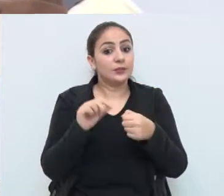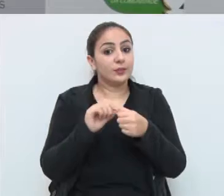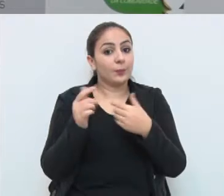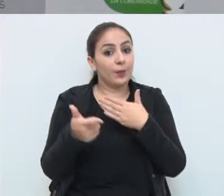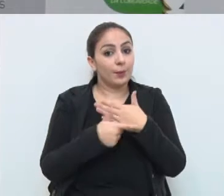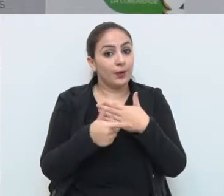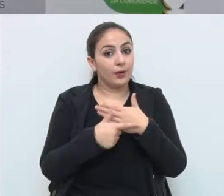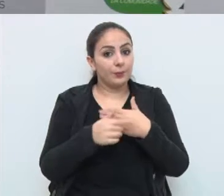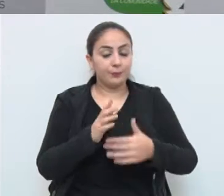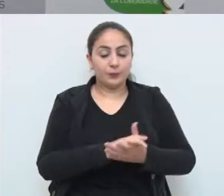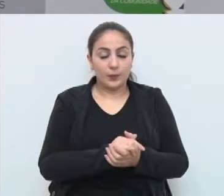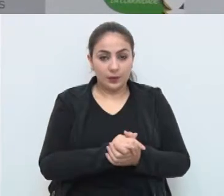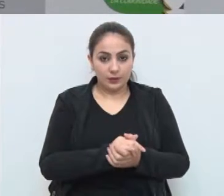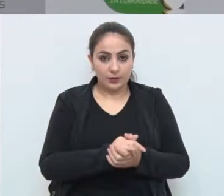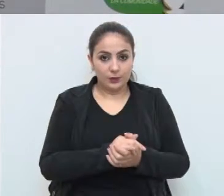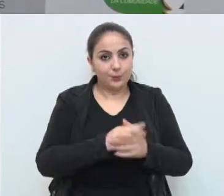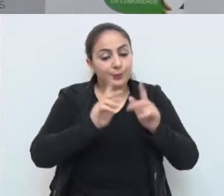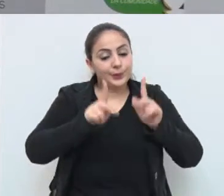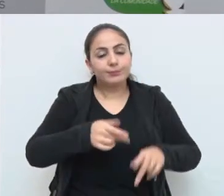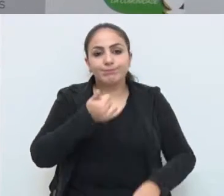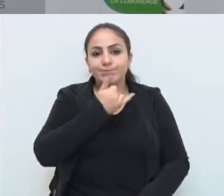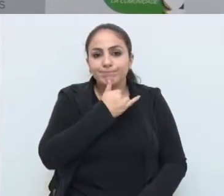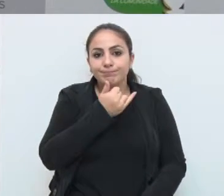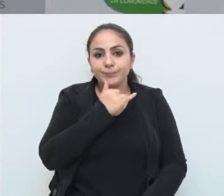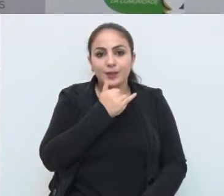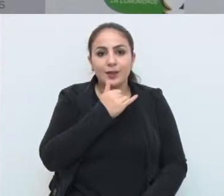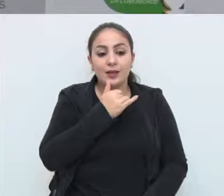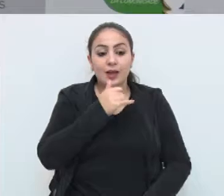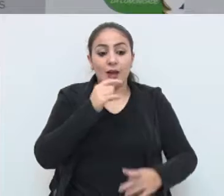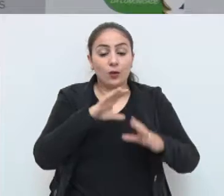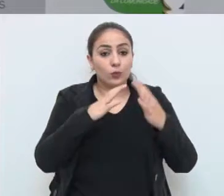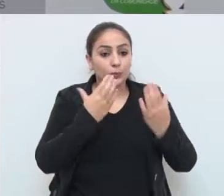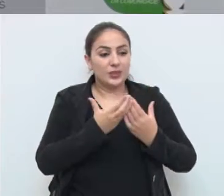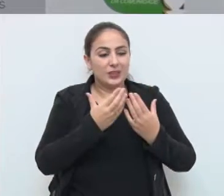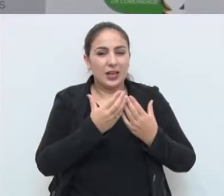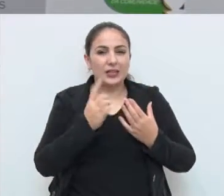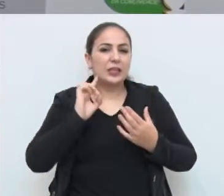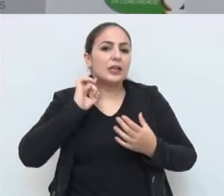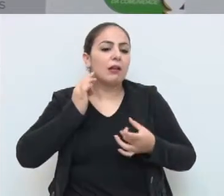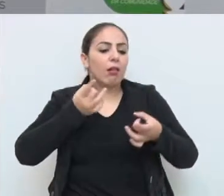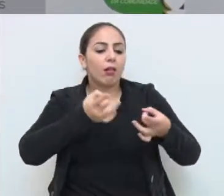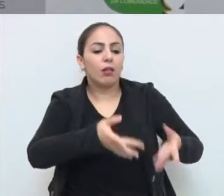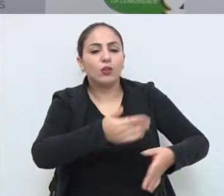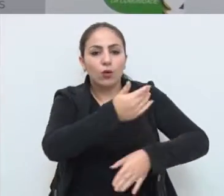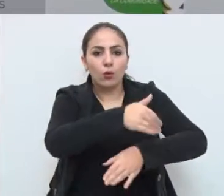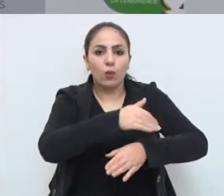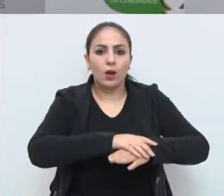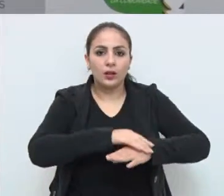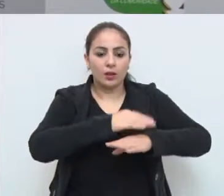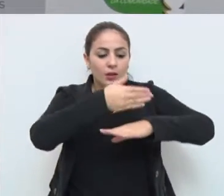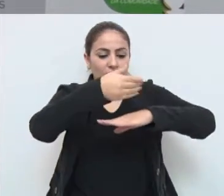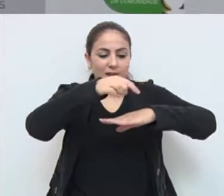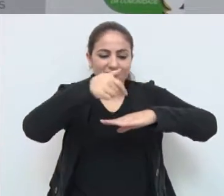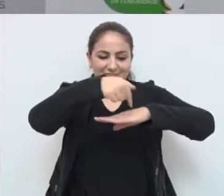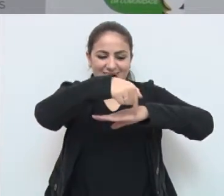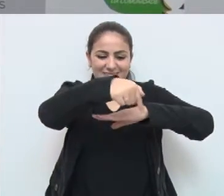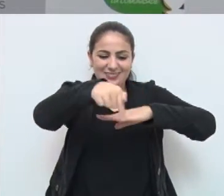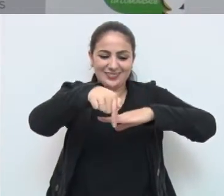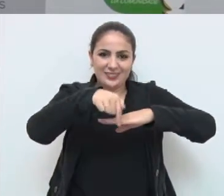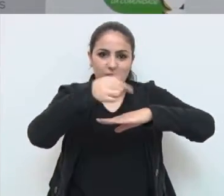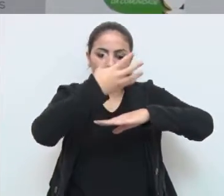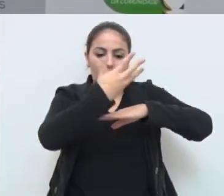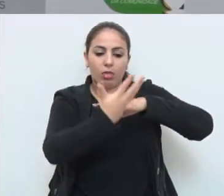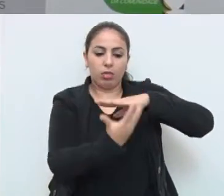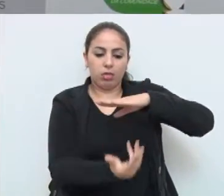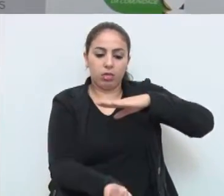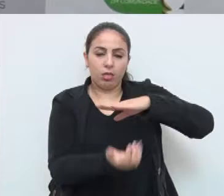parte. Porque o pessoal, infelizmente, a comunidade acabou jogando lixo, acaba entupindo a boca de lobo ou os riachos e a água acaba não dando